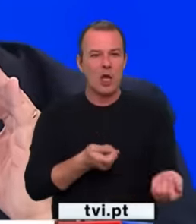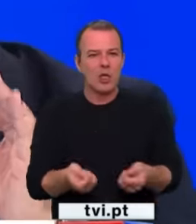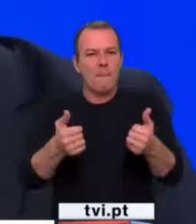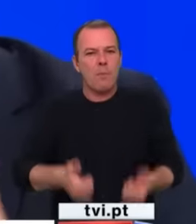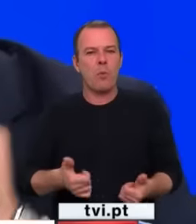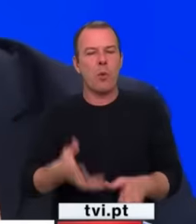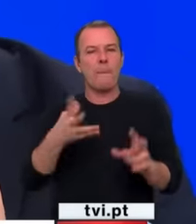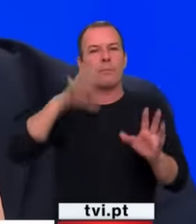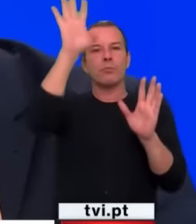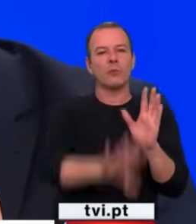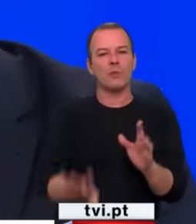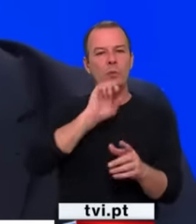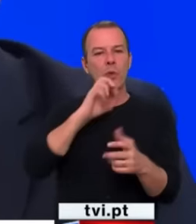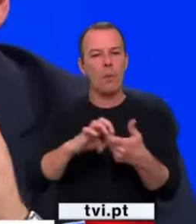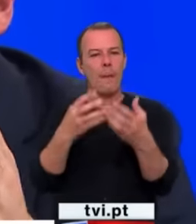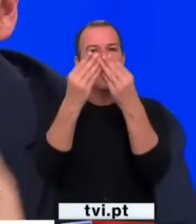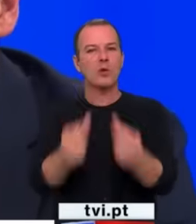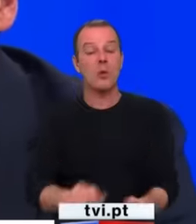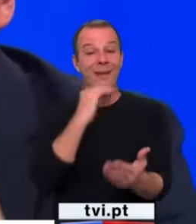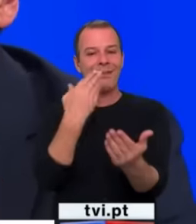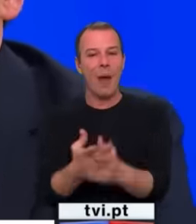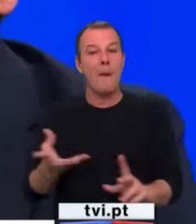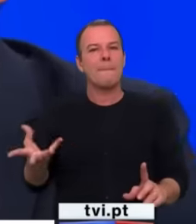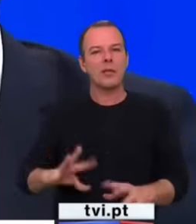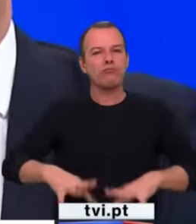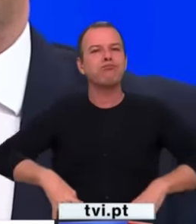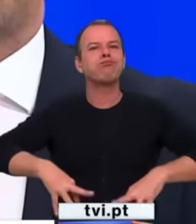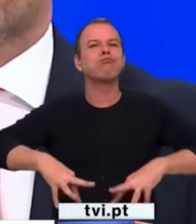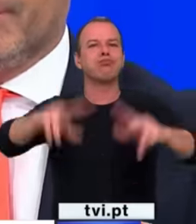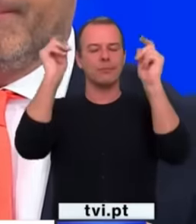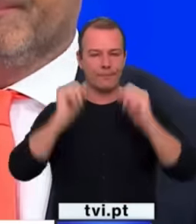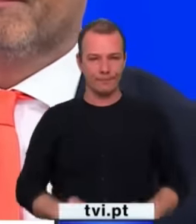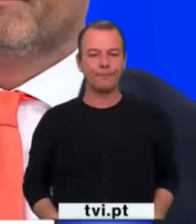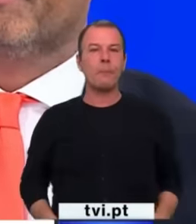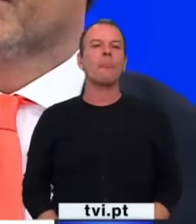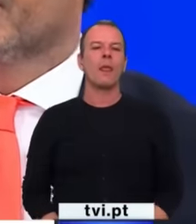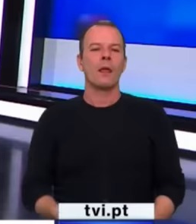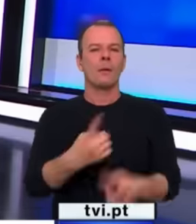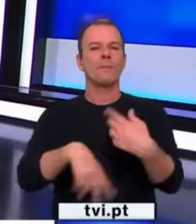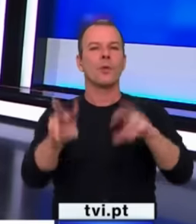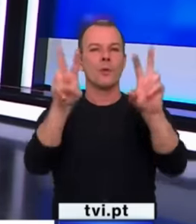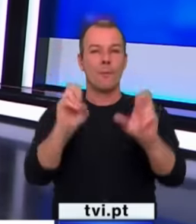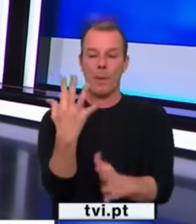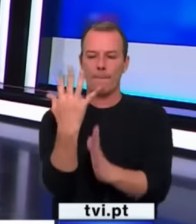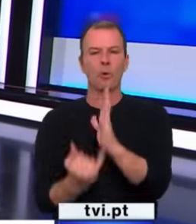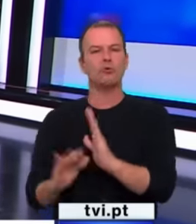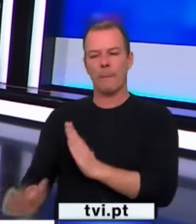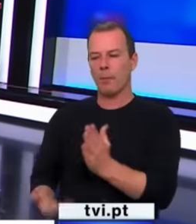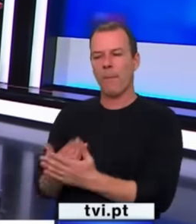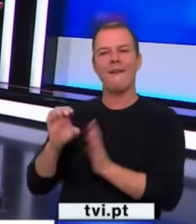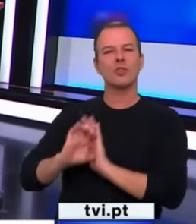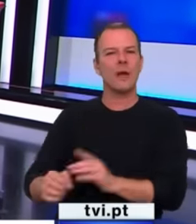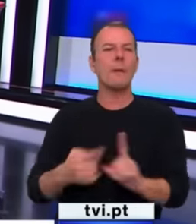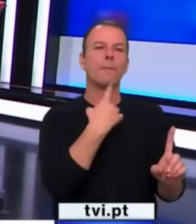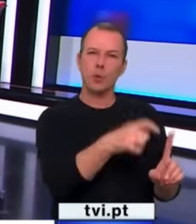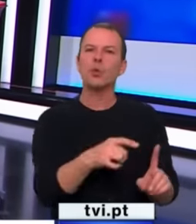país não só resolvia o problema, como punha o país a crescer pelo menos 4% ao ano. Sobre esta questão da baixa de impostos proposta pelo Chega, há ou não